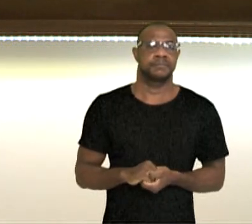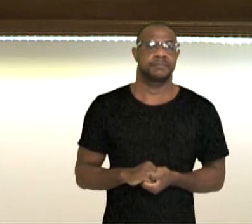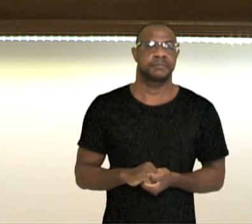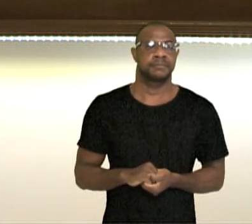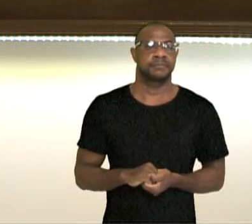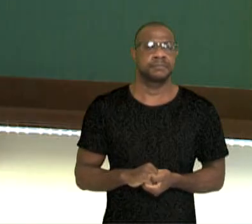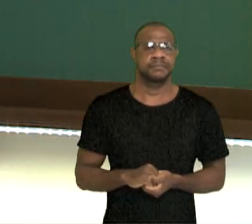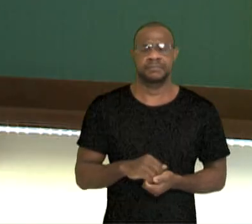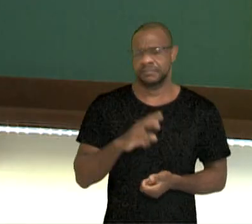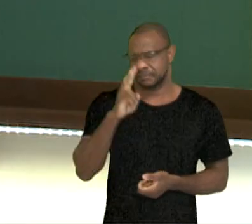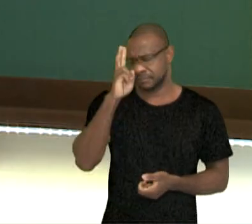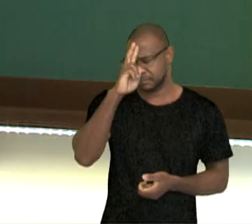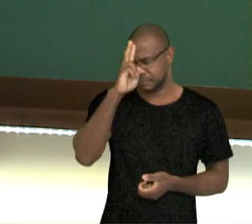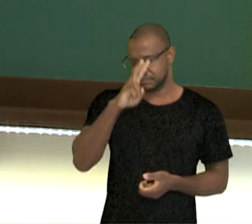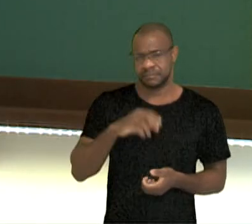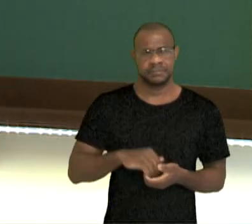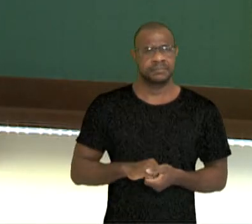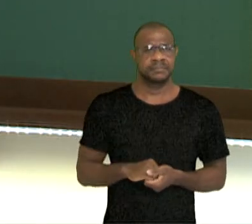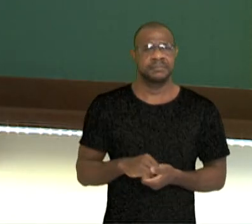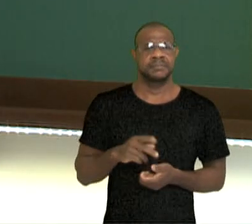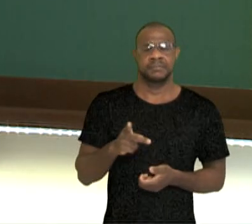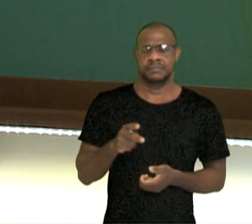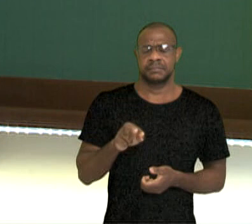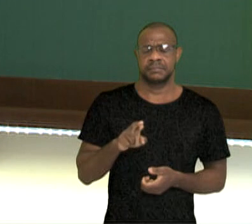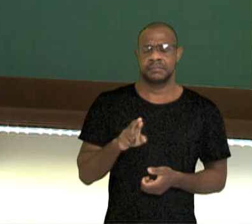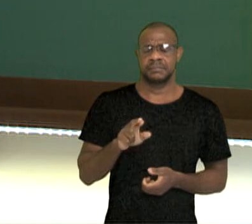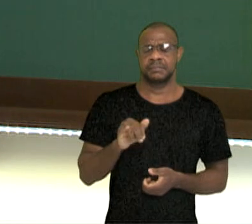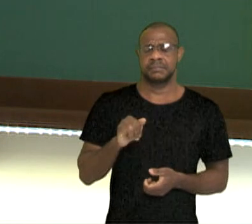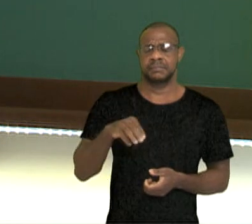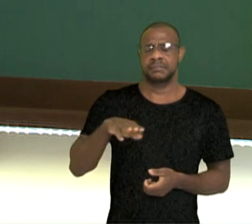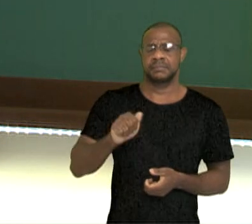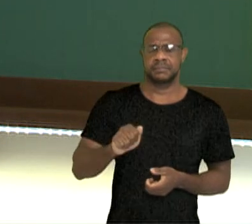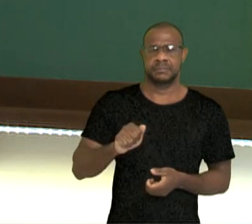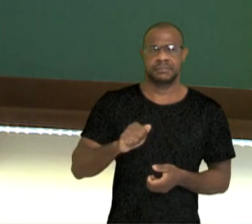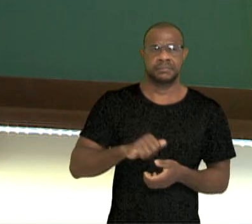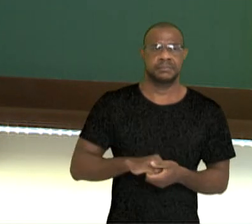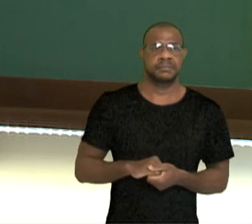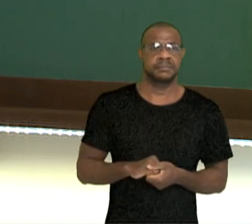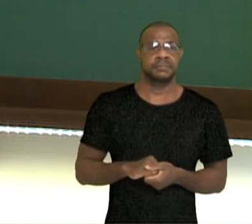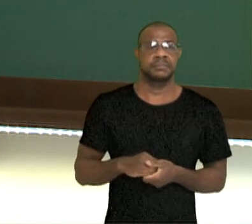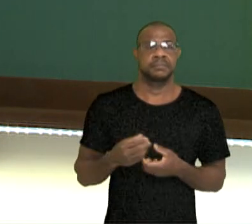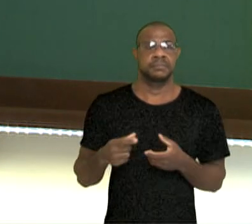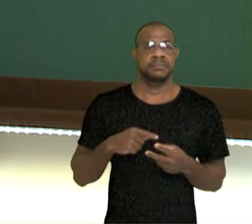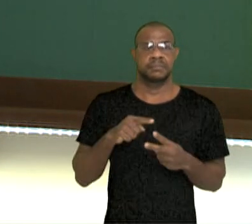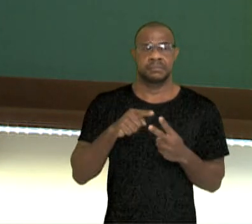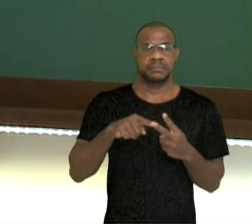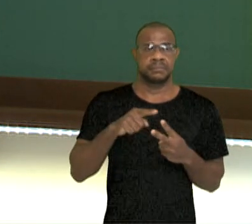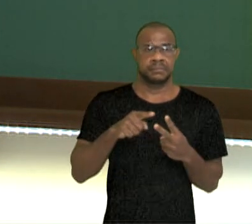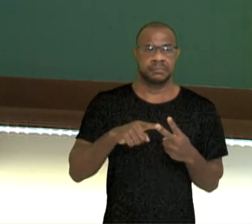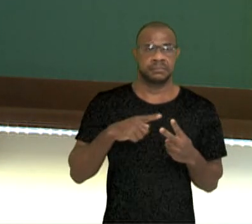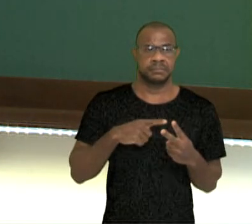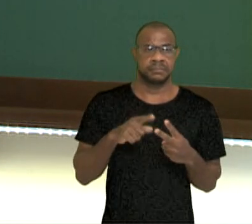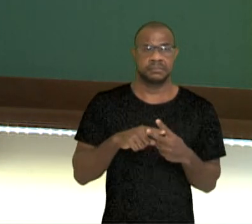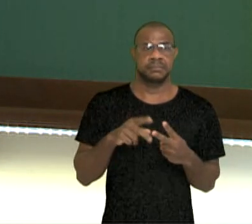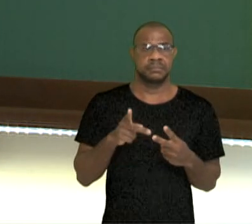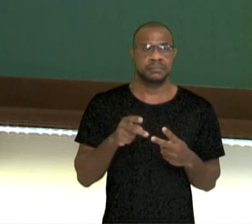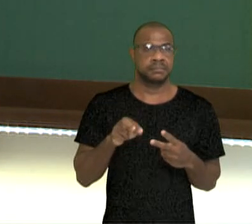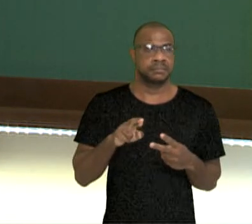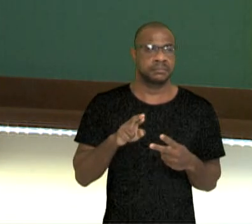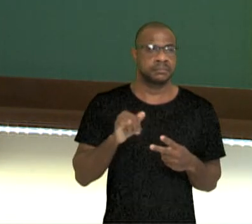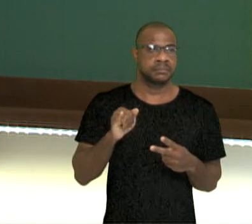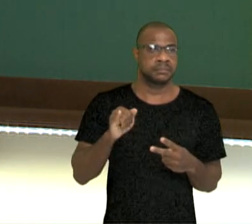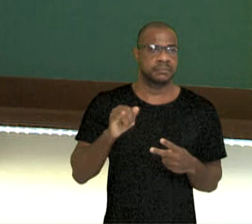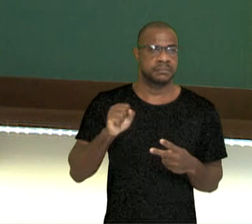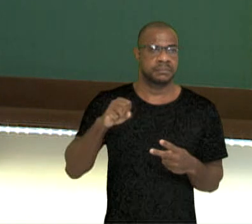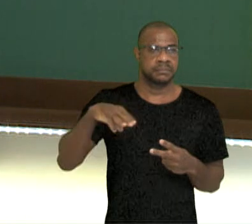Então, lembra que eu estou falando muito em prisma e pirâmide. Então, os poliéderos são classificados dessas duas formas. Tem os prismas, né, que